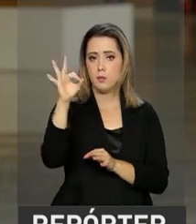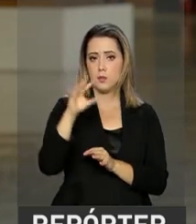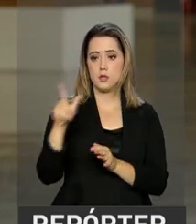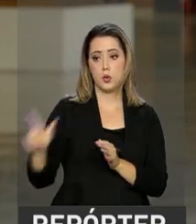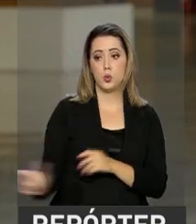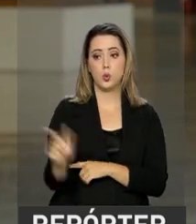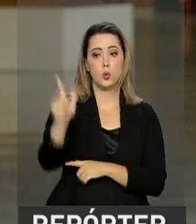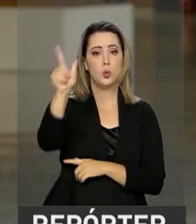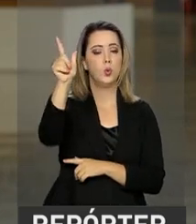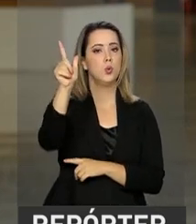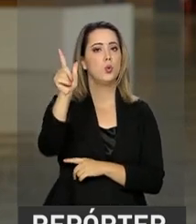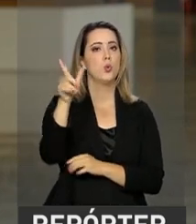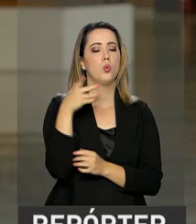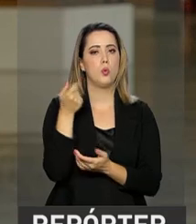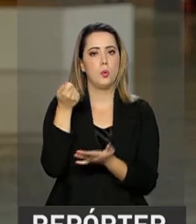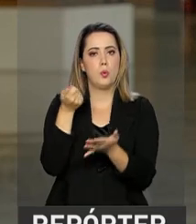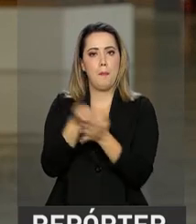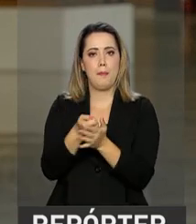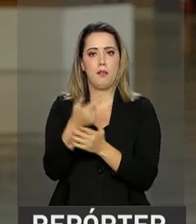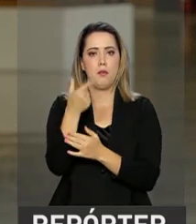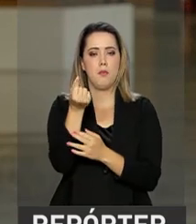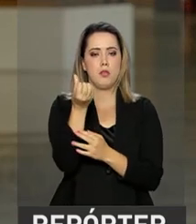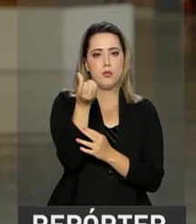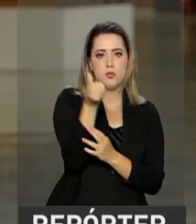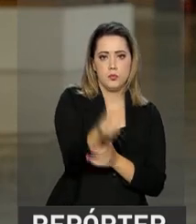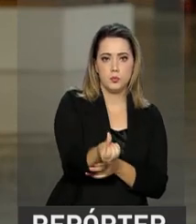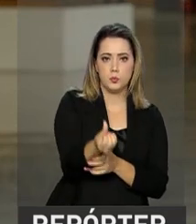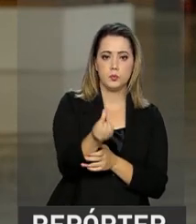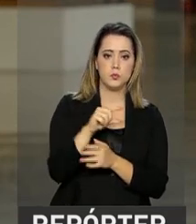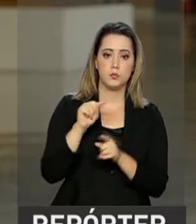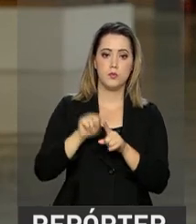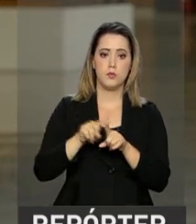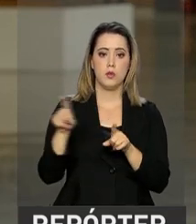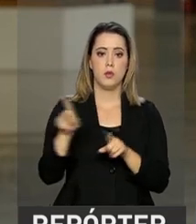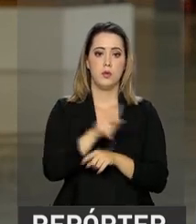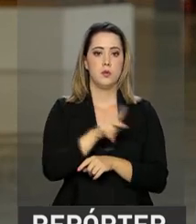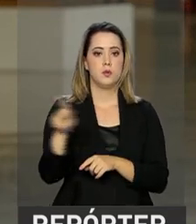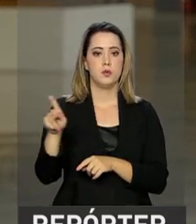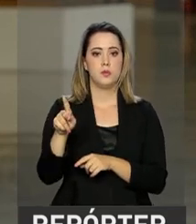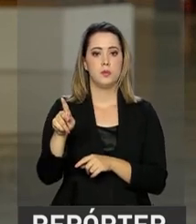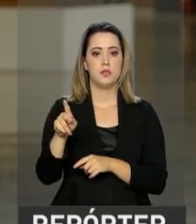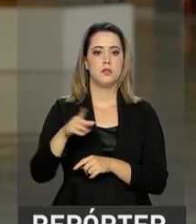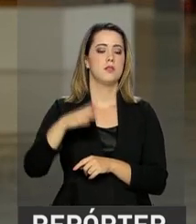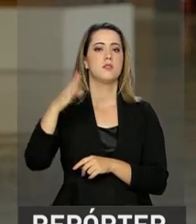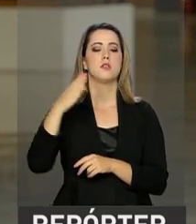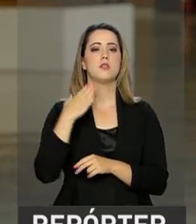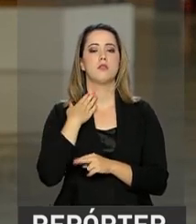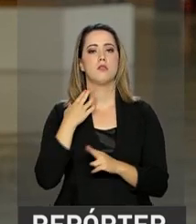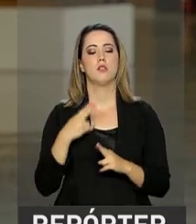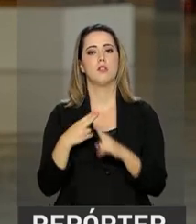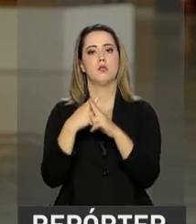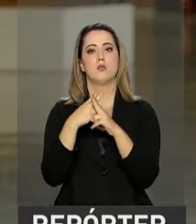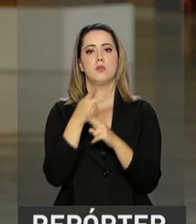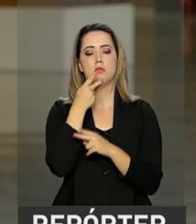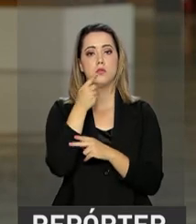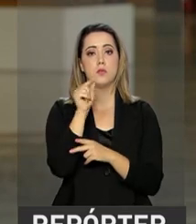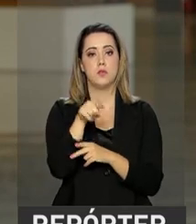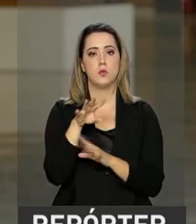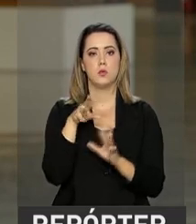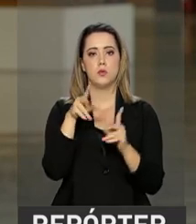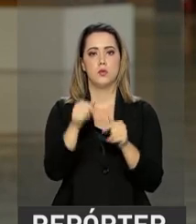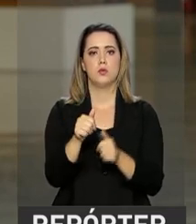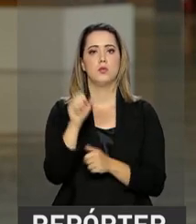pelo fundo em financiamentos em 2016 o presidente da Caixa Econômica Federal Gilberto o afirmou que ao